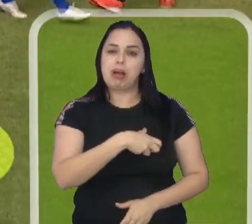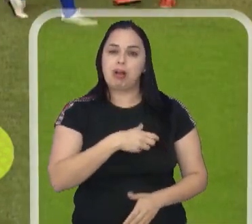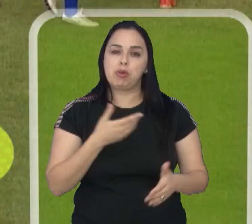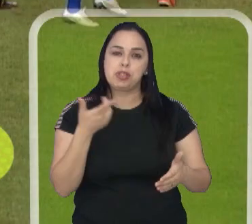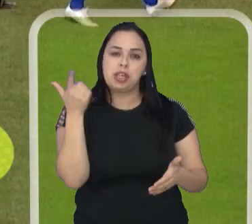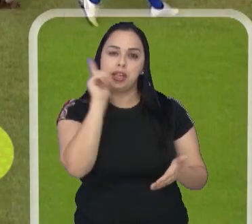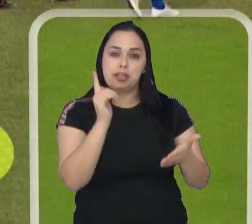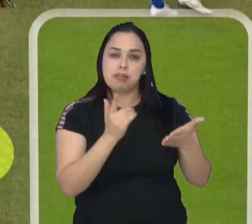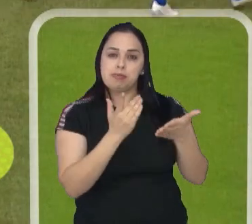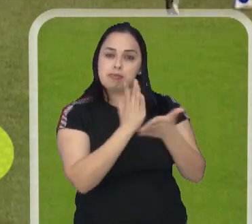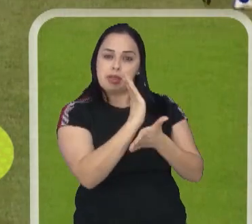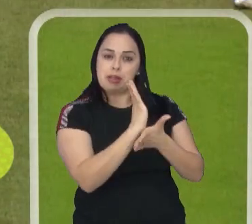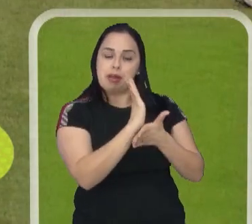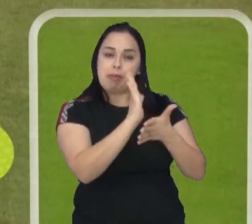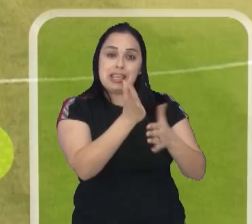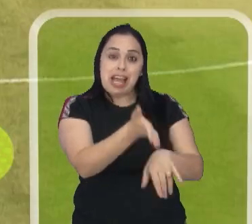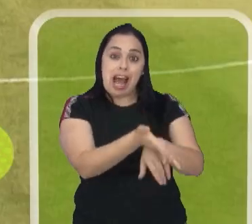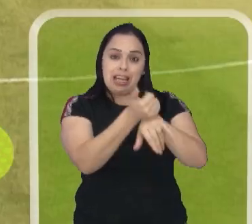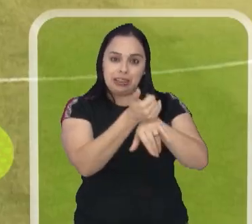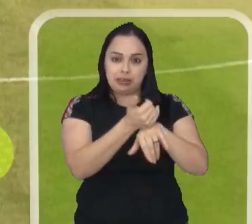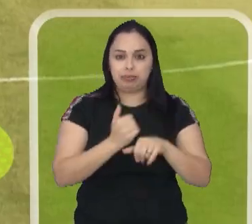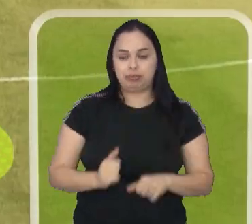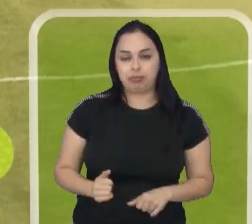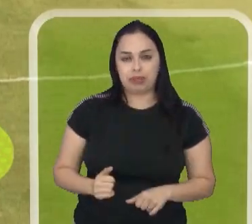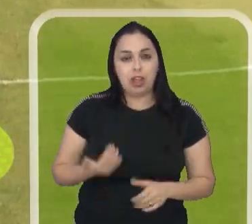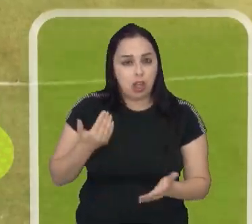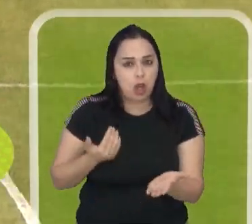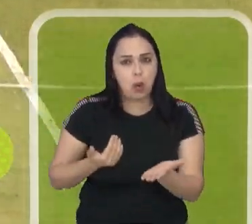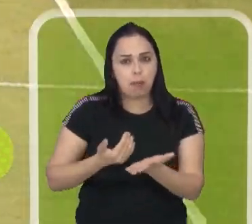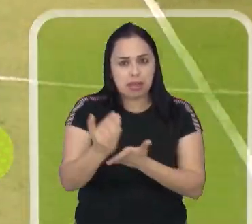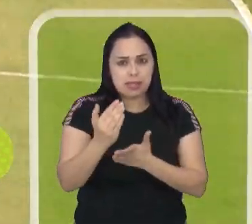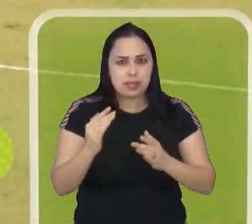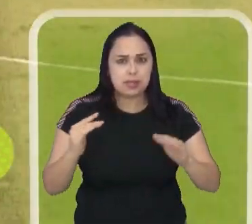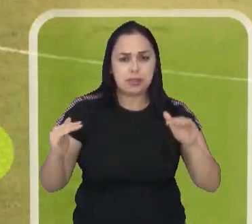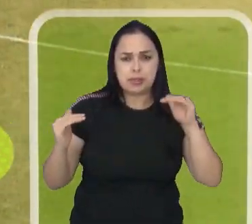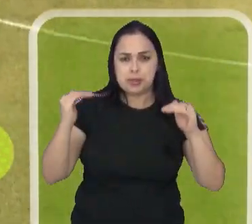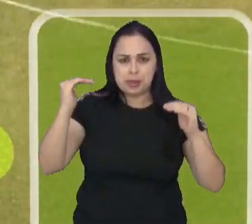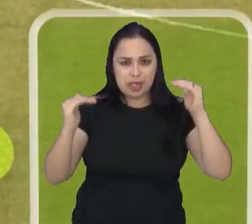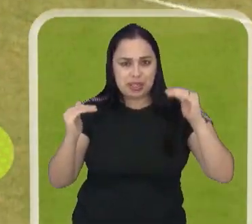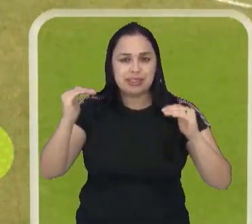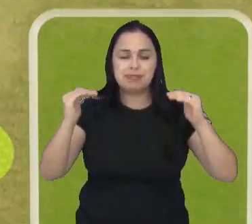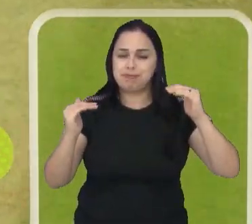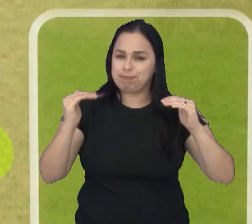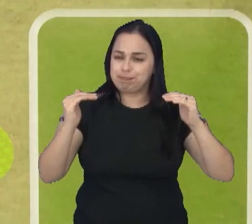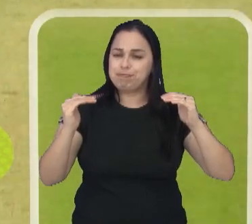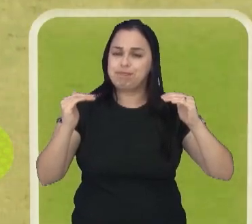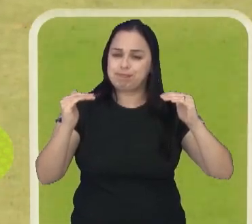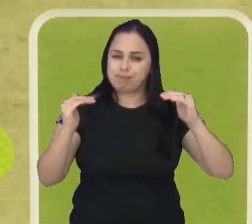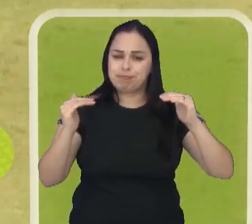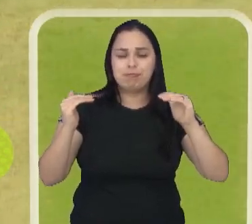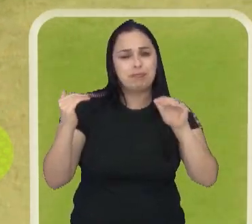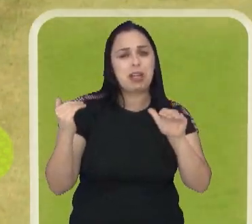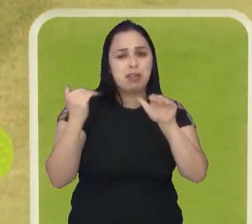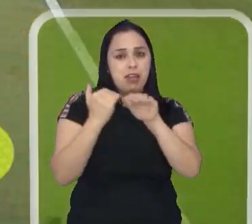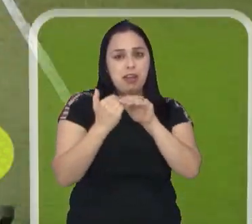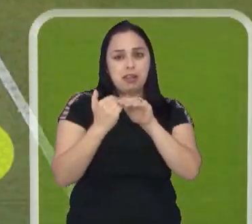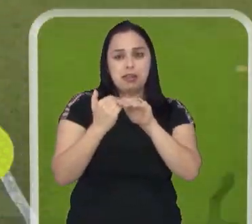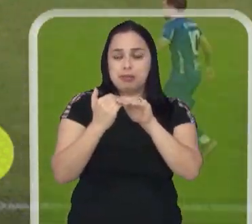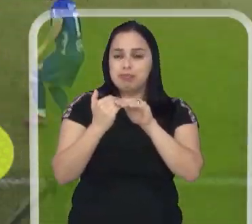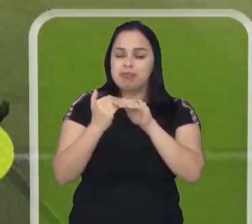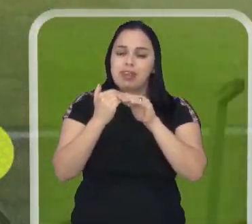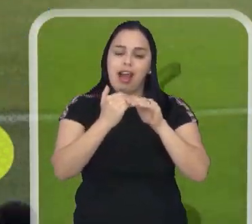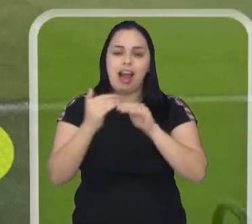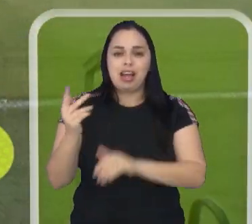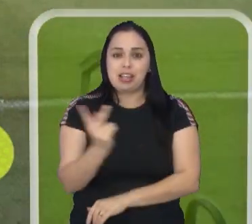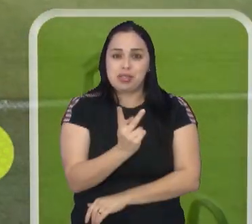próxima fase de maneira antecipada. Com a bola rolando, a igualdade entre Desportivo Brasil e São José ficou aparente, com as